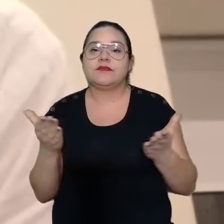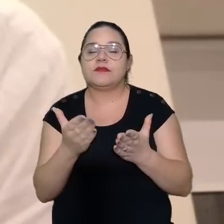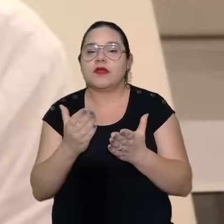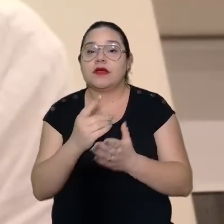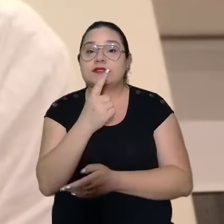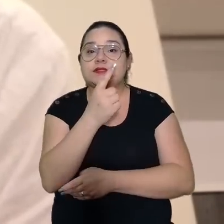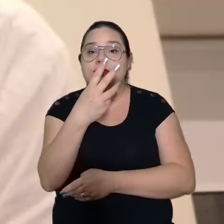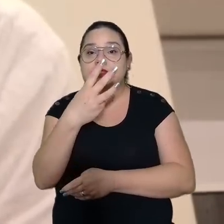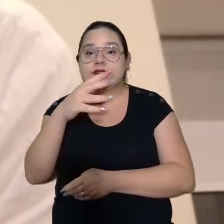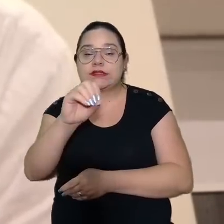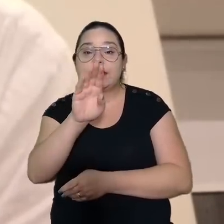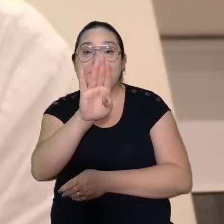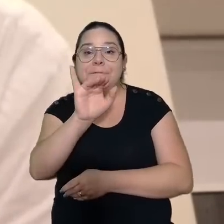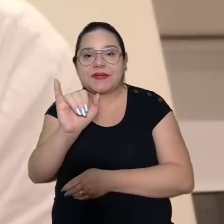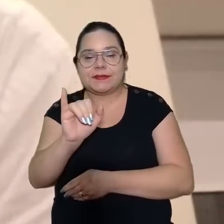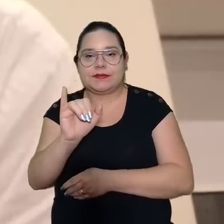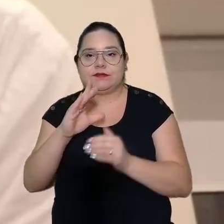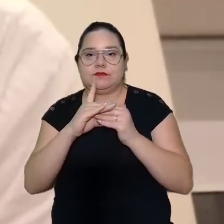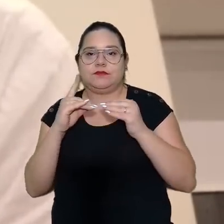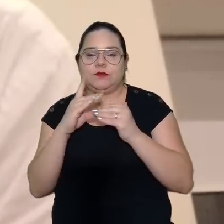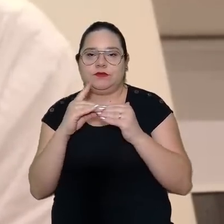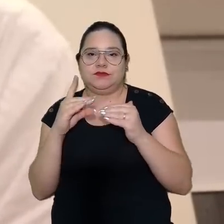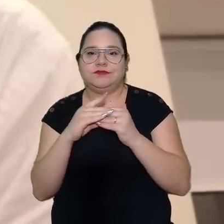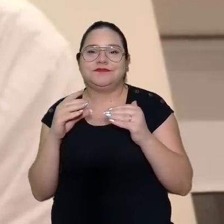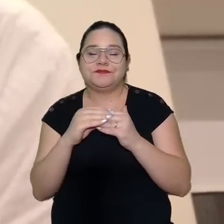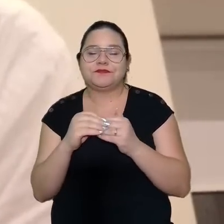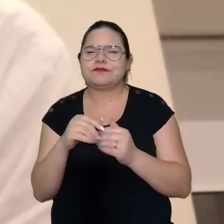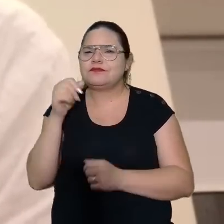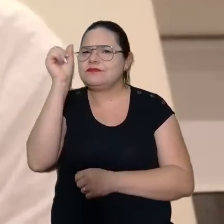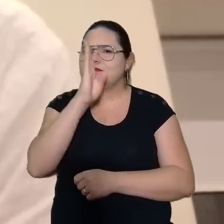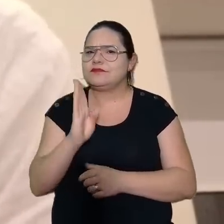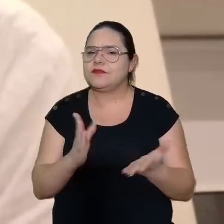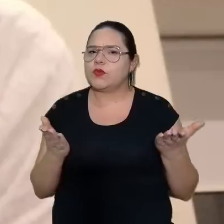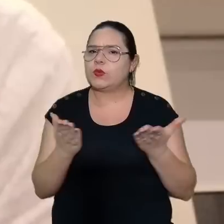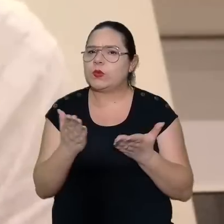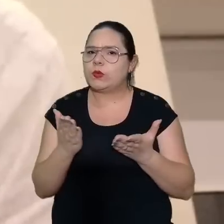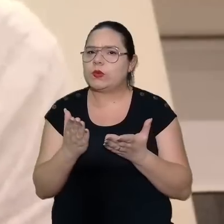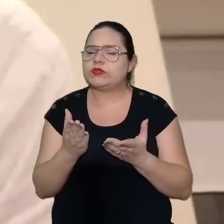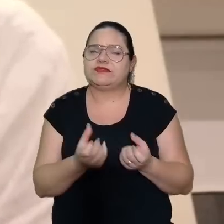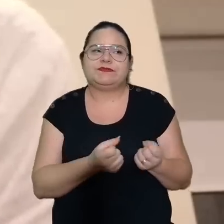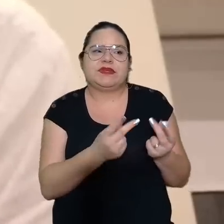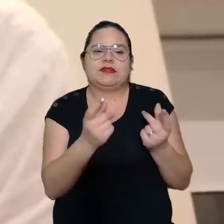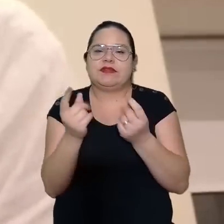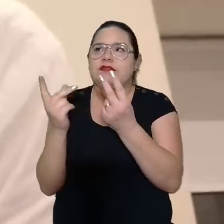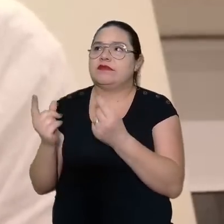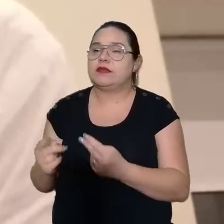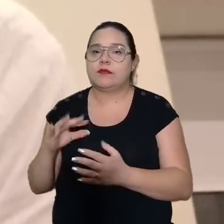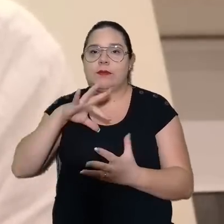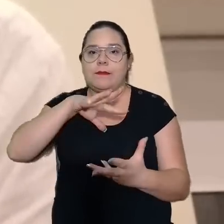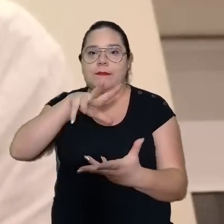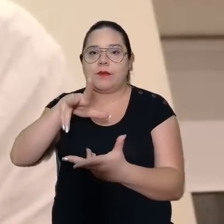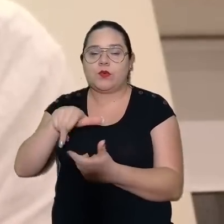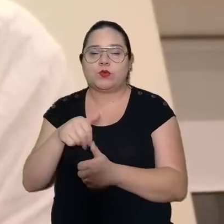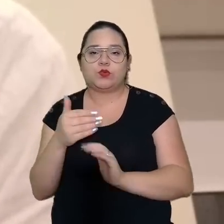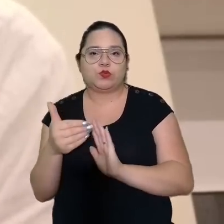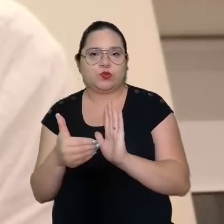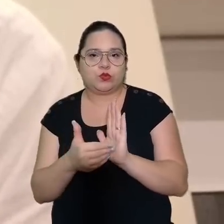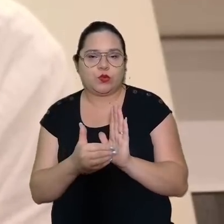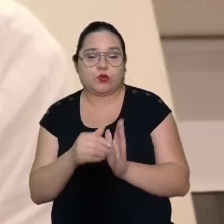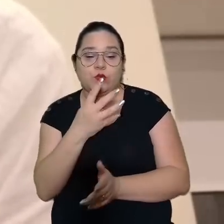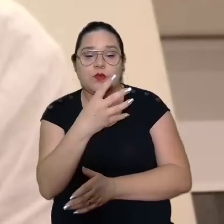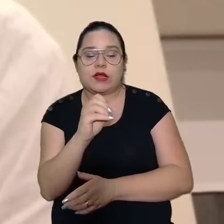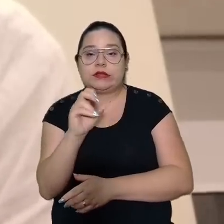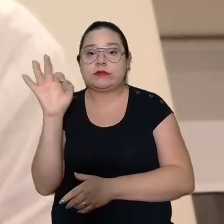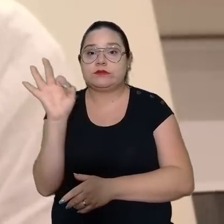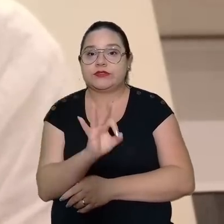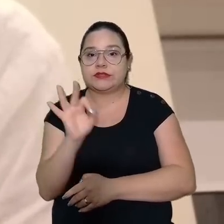bilhões de dólares, né? Então, o Brasil hoje é um supridor global, né? Quase 40% do que a gente produz é exportado. A gente